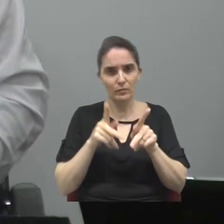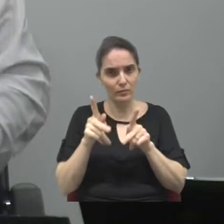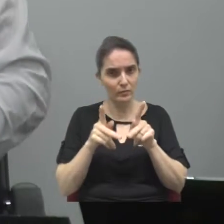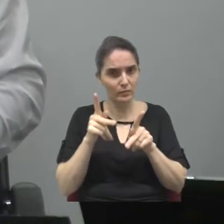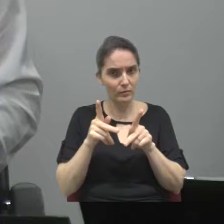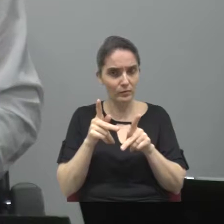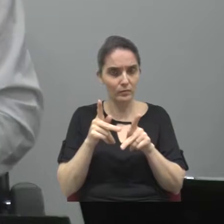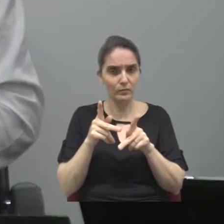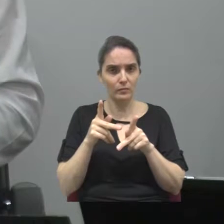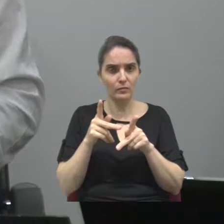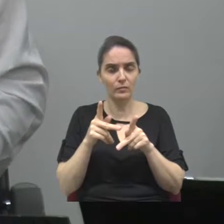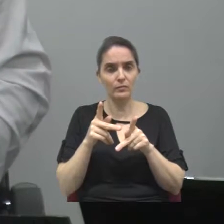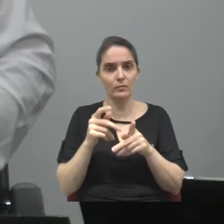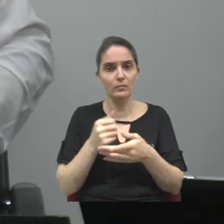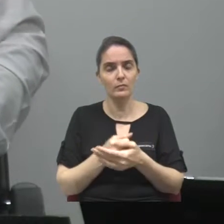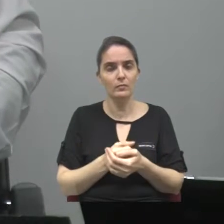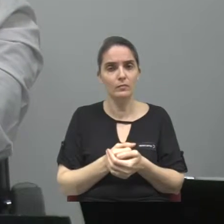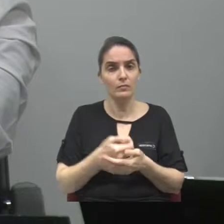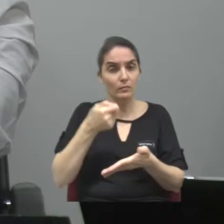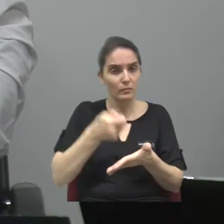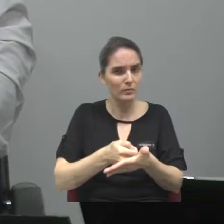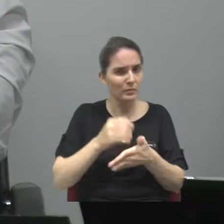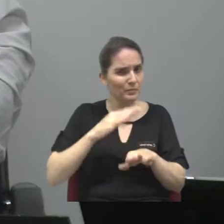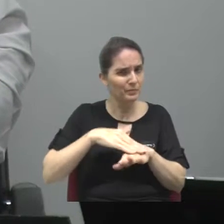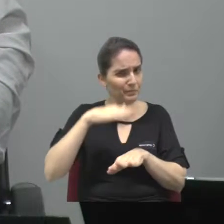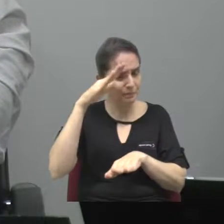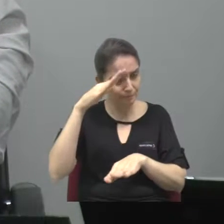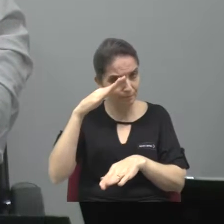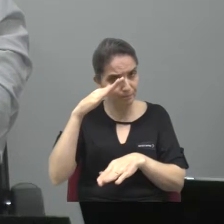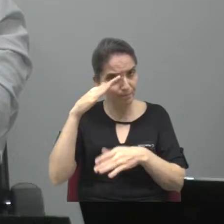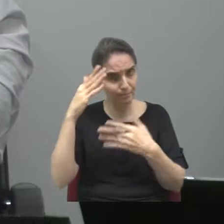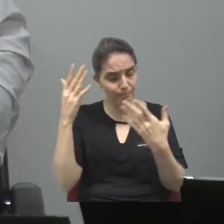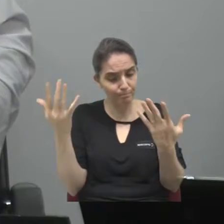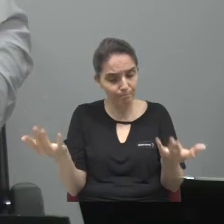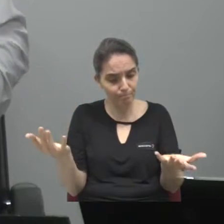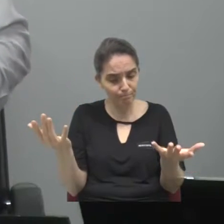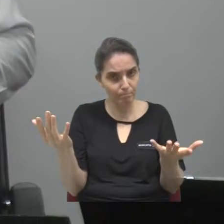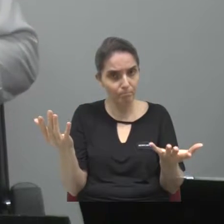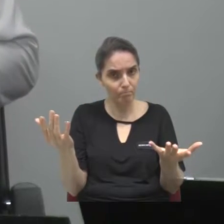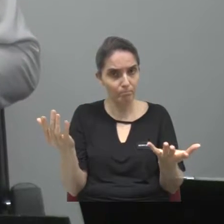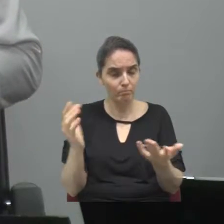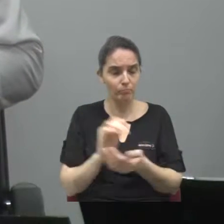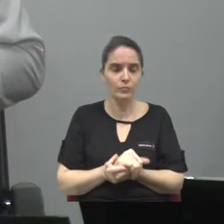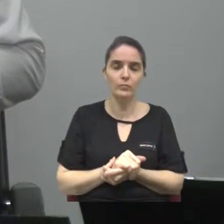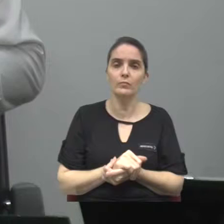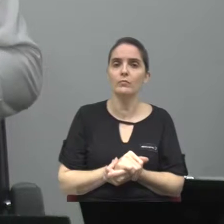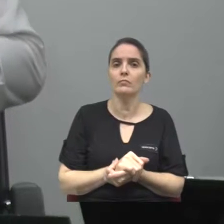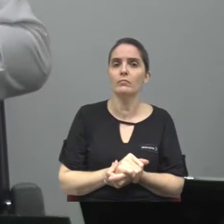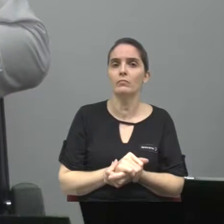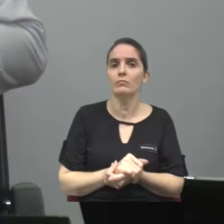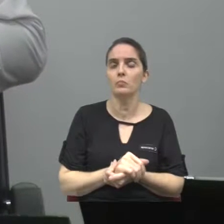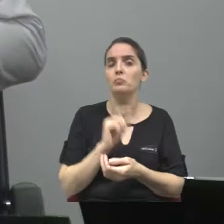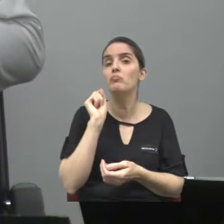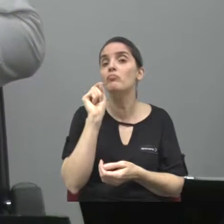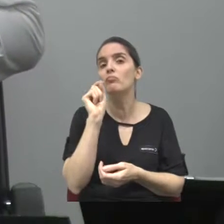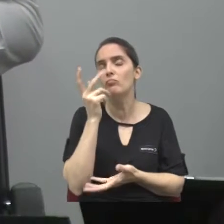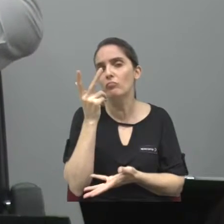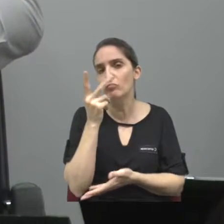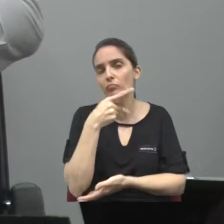um aumento de ônibus na tarifa municipal. O que nós falamos,